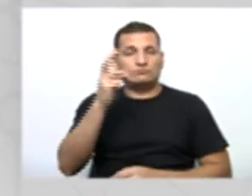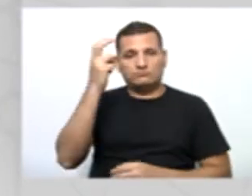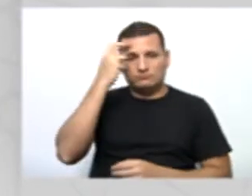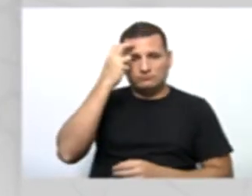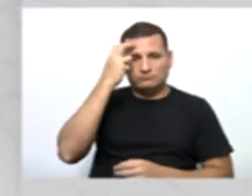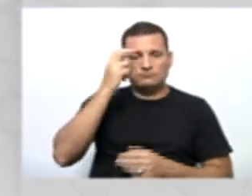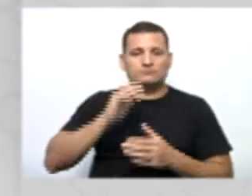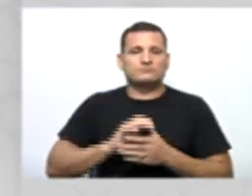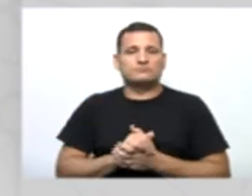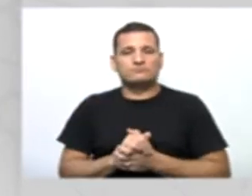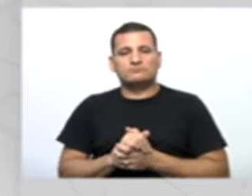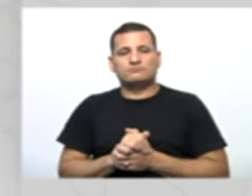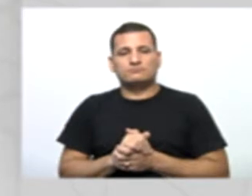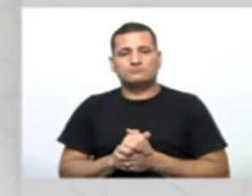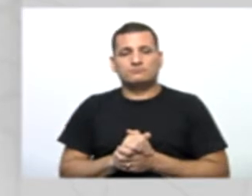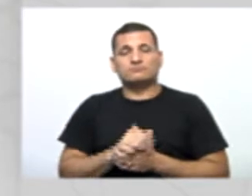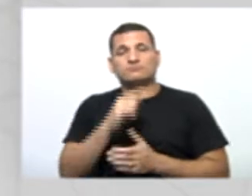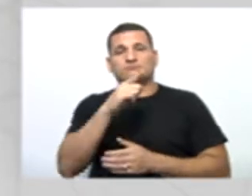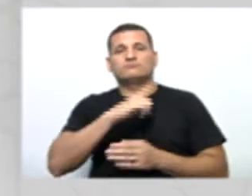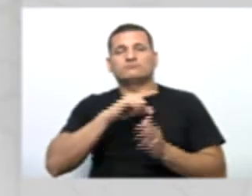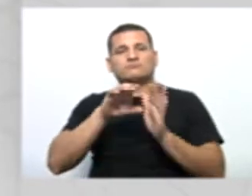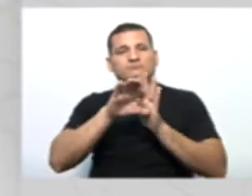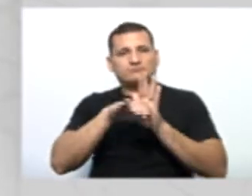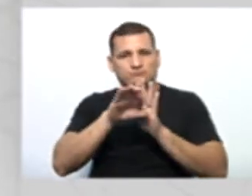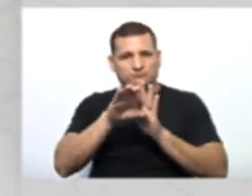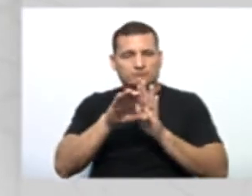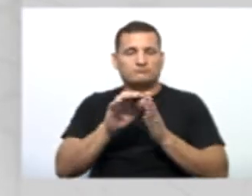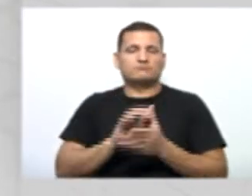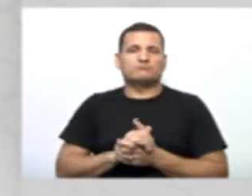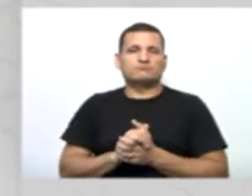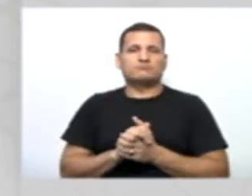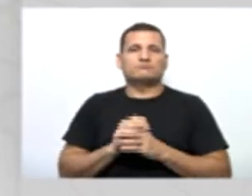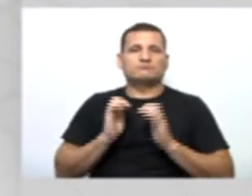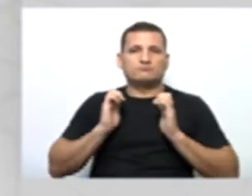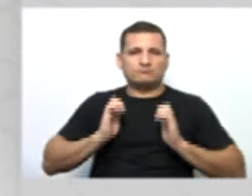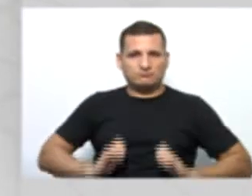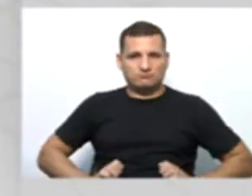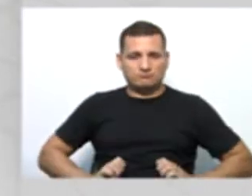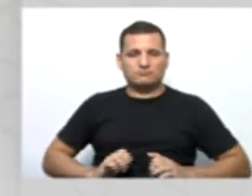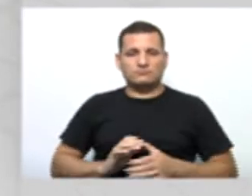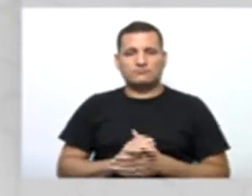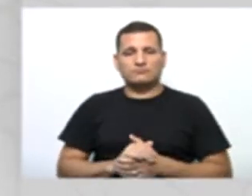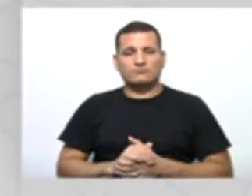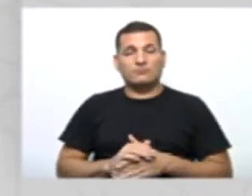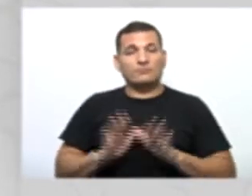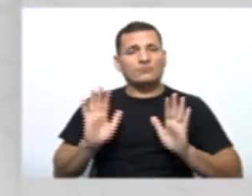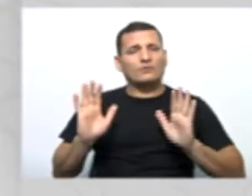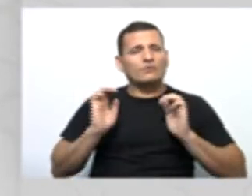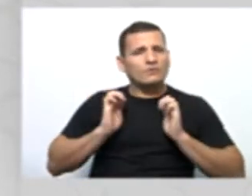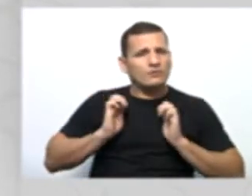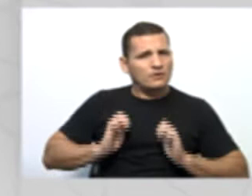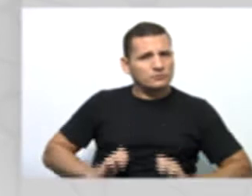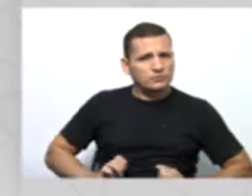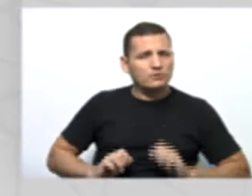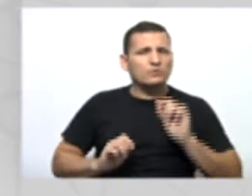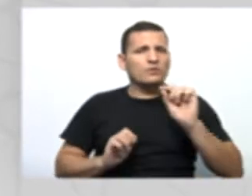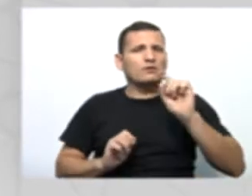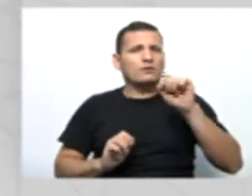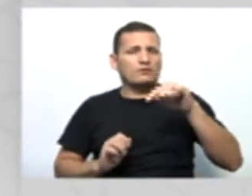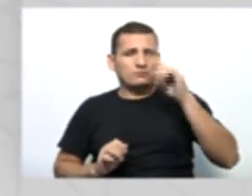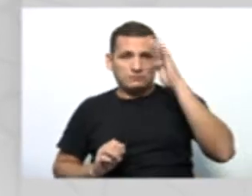culturais. E aqui a gente tem um conceito de ética. A ética, ela pode ser compreendida como